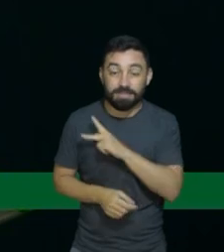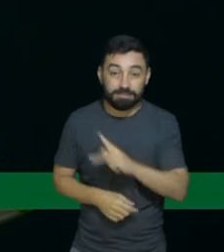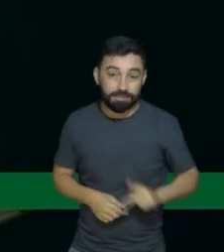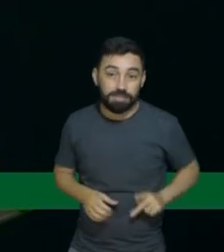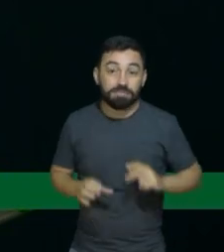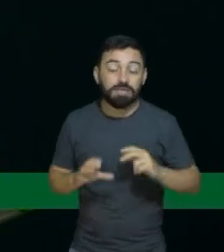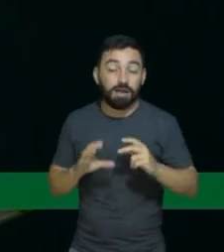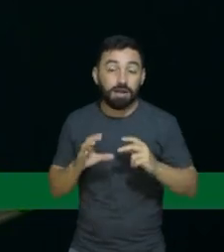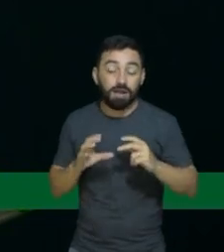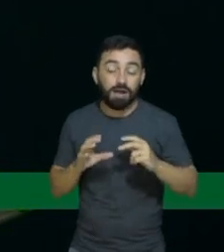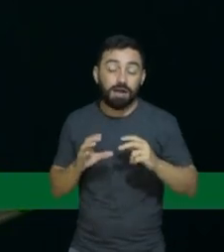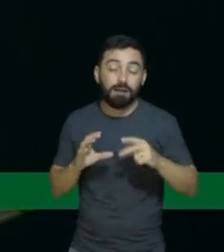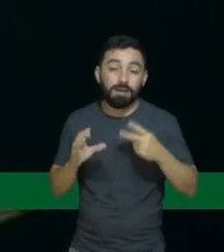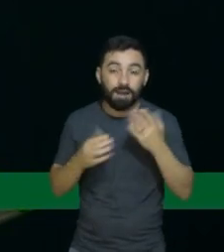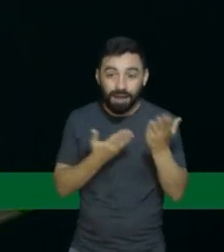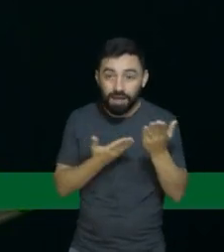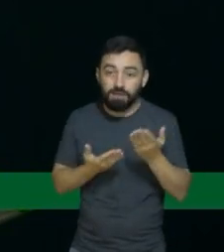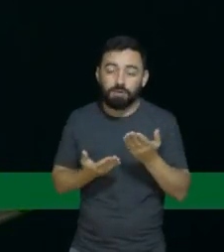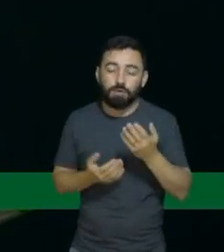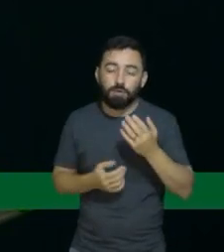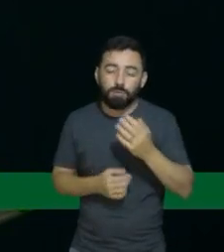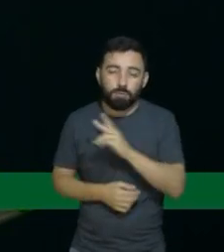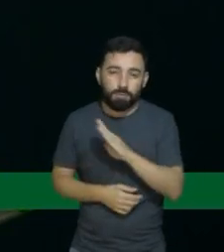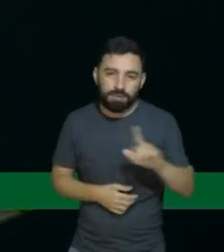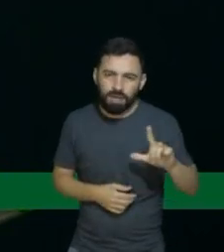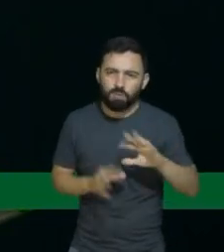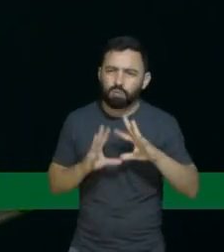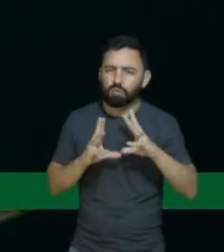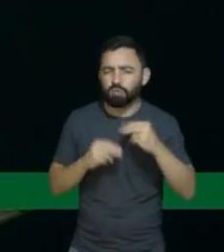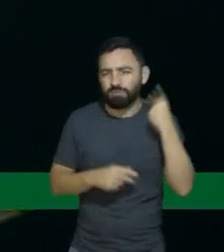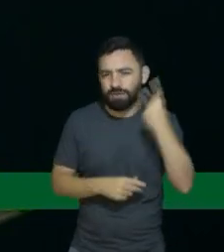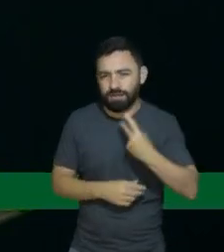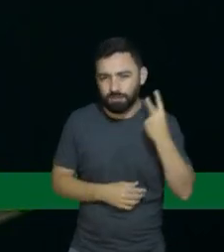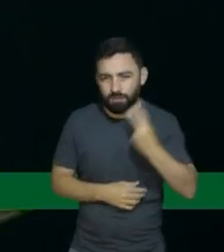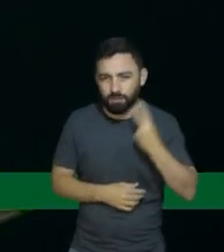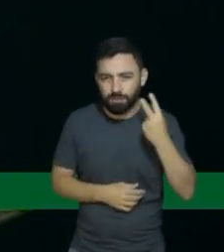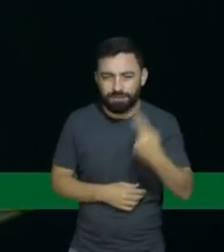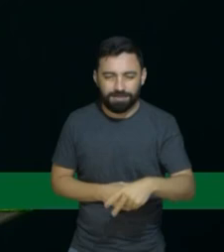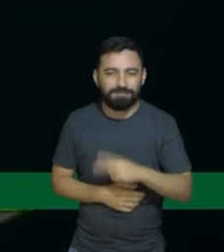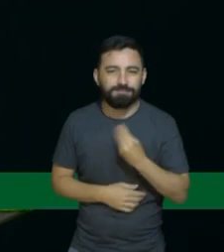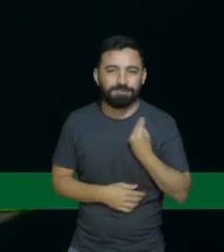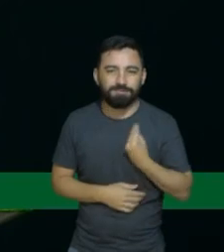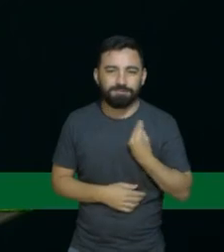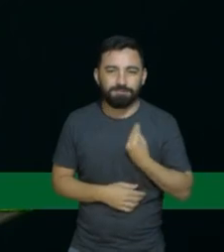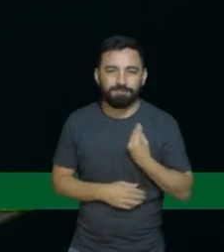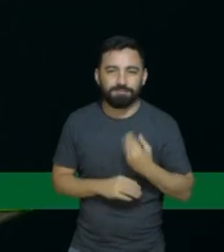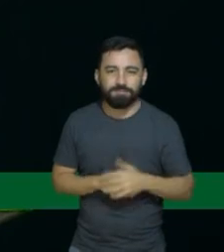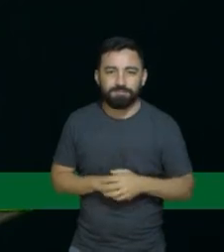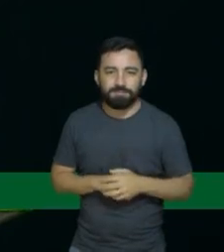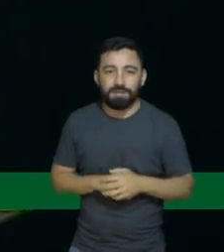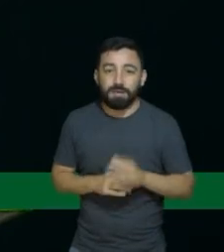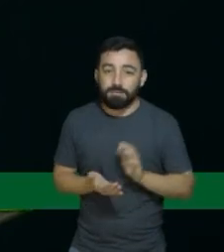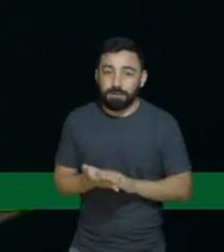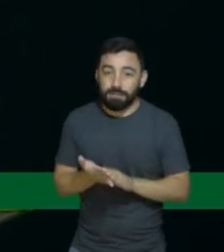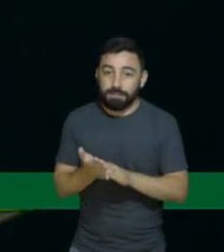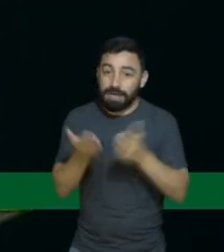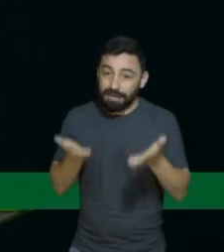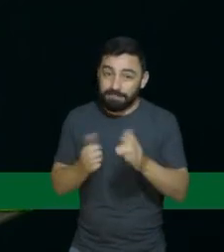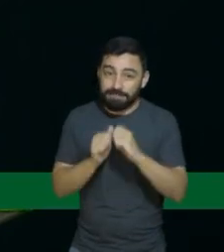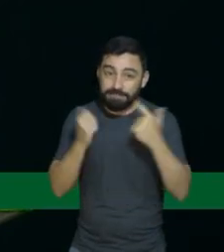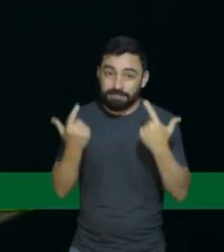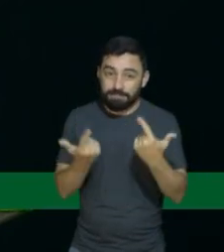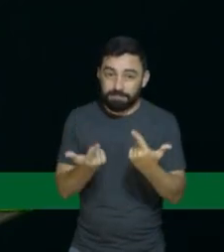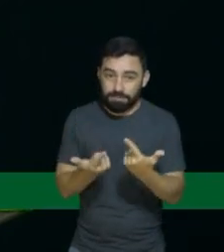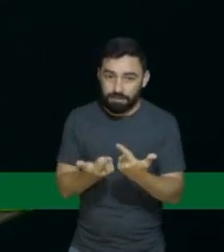de Blumenau Vereador Almir Vieira em seu nome a todos os vereadores aqui presentes parabenizar a Assembleia